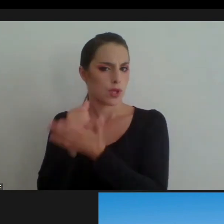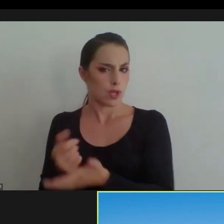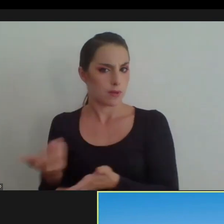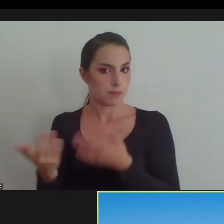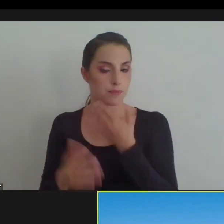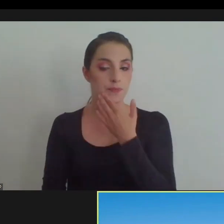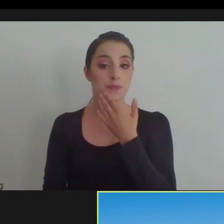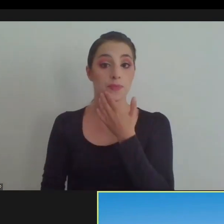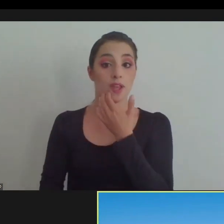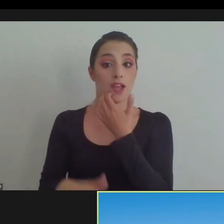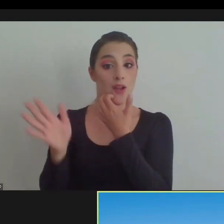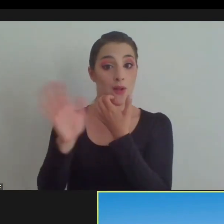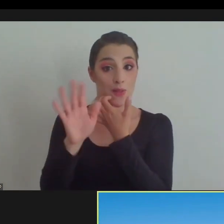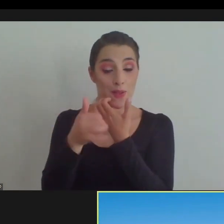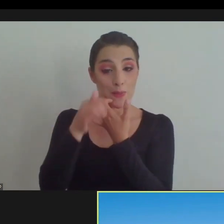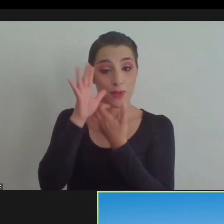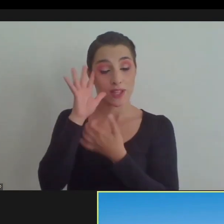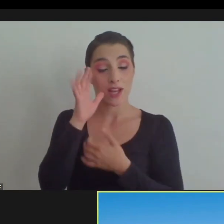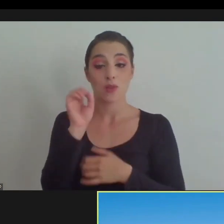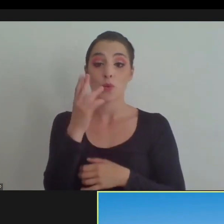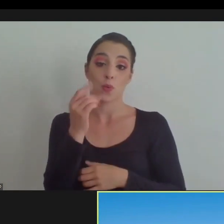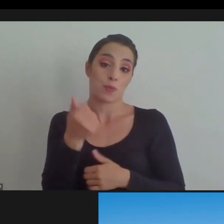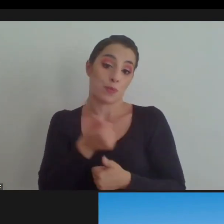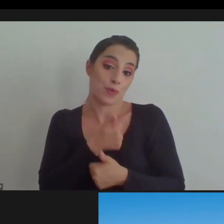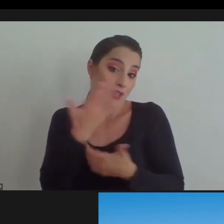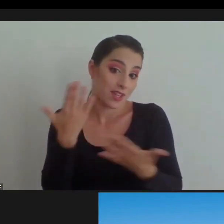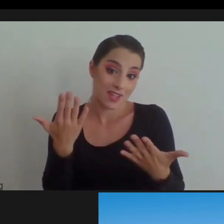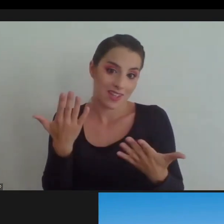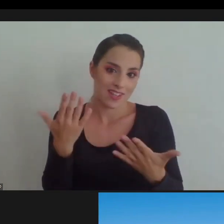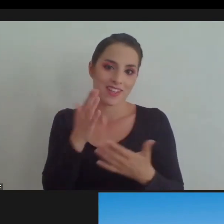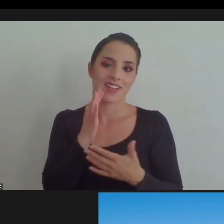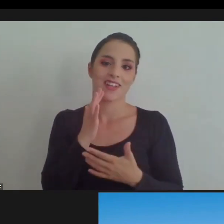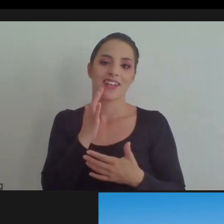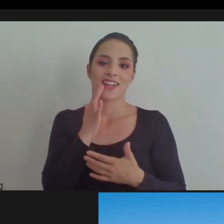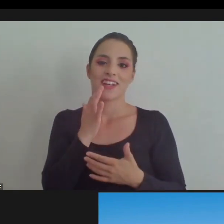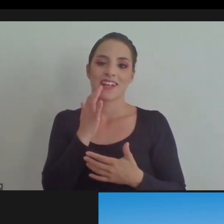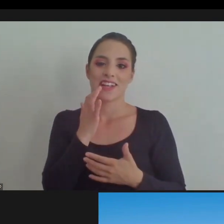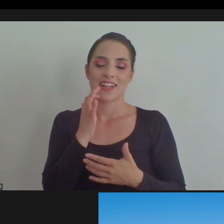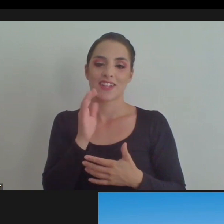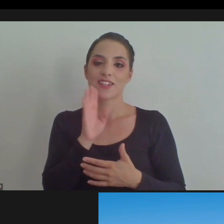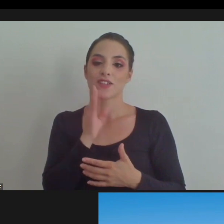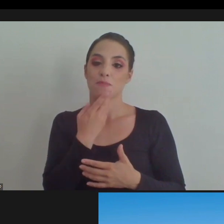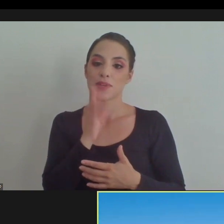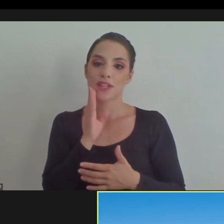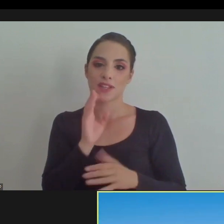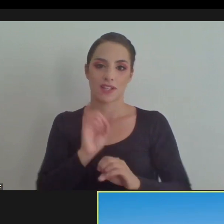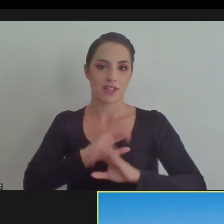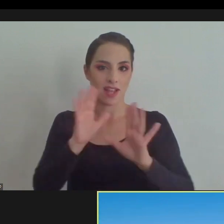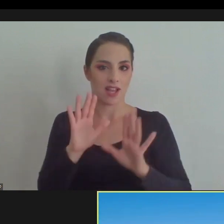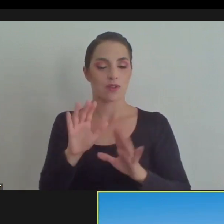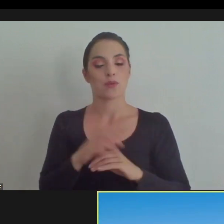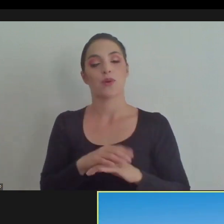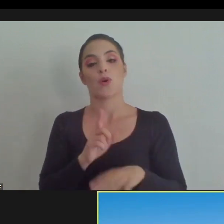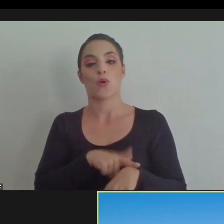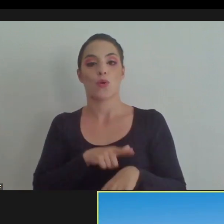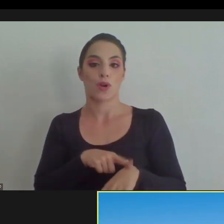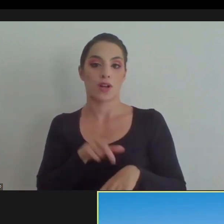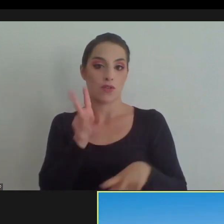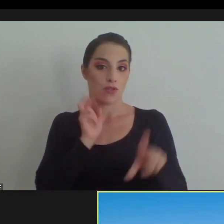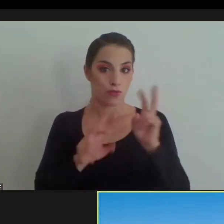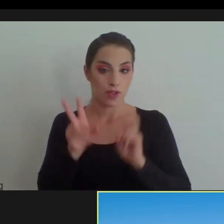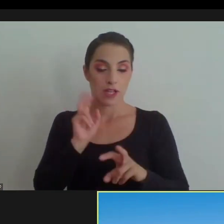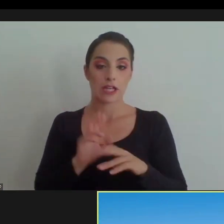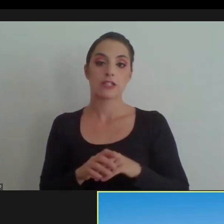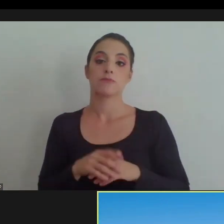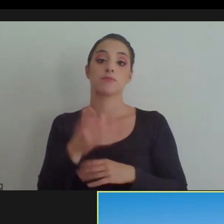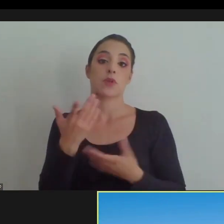Boa tarde ou bom dia, ou boa noite, consoante a hora que nos estejam a ouvir. Em